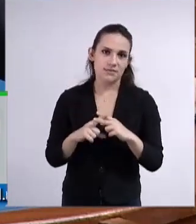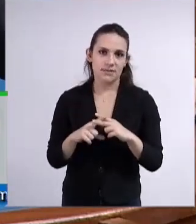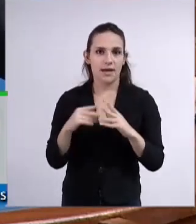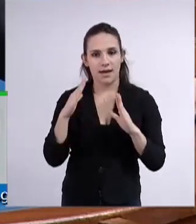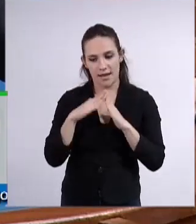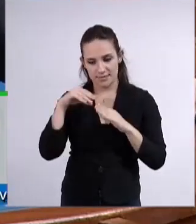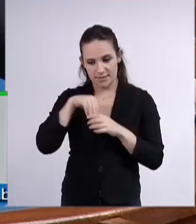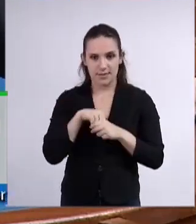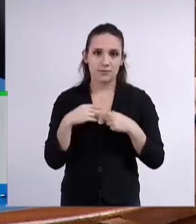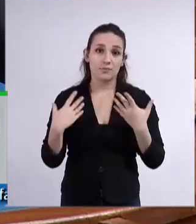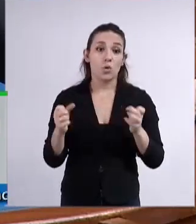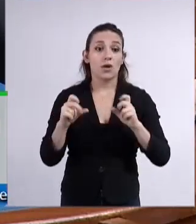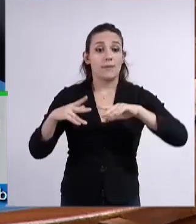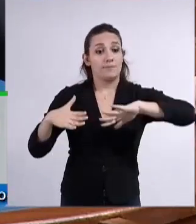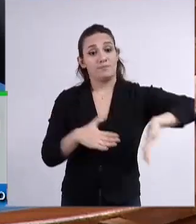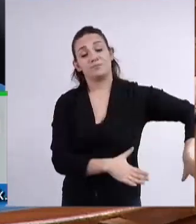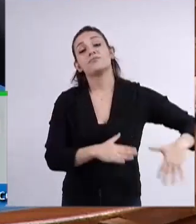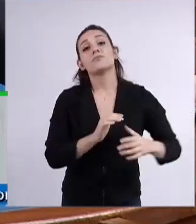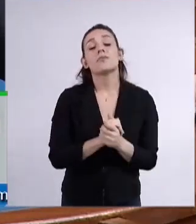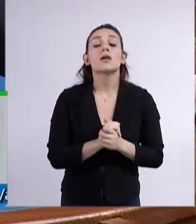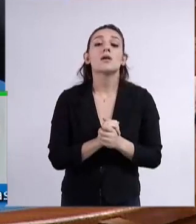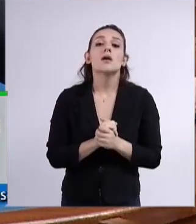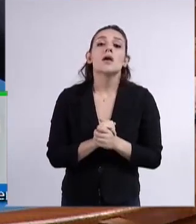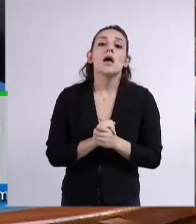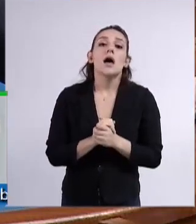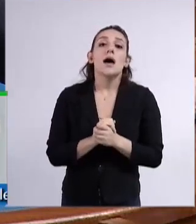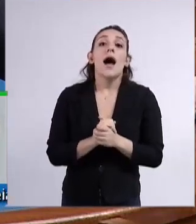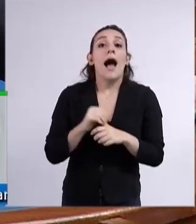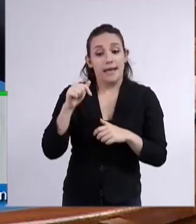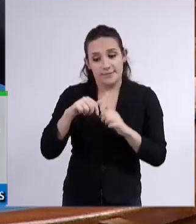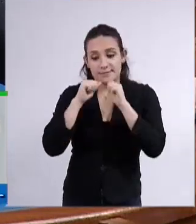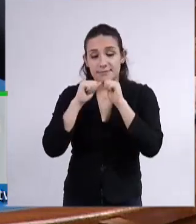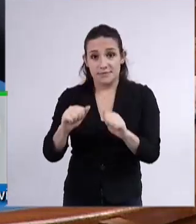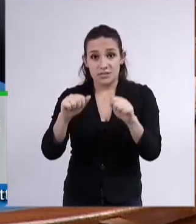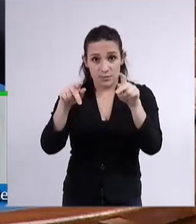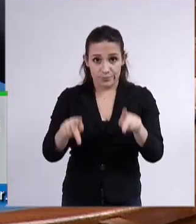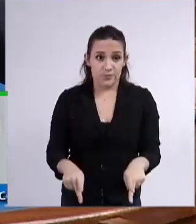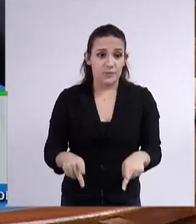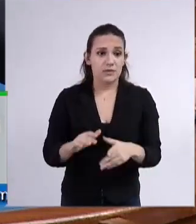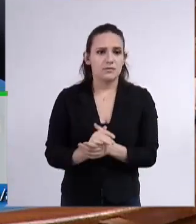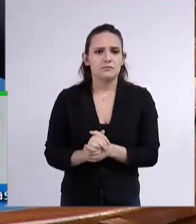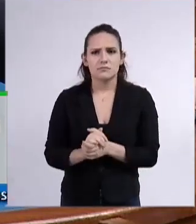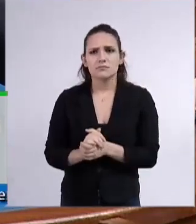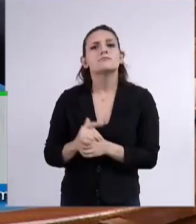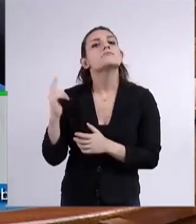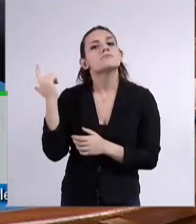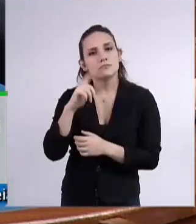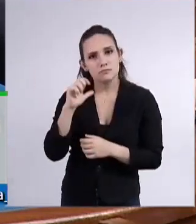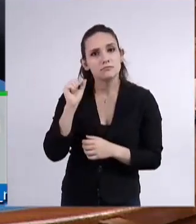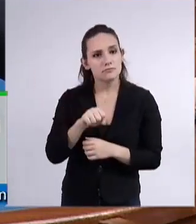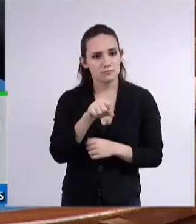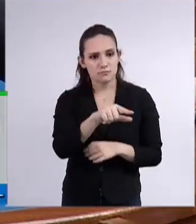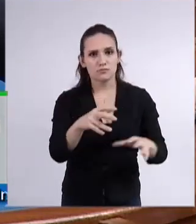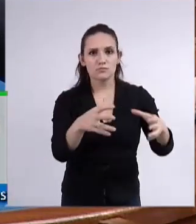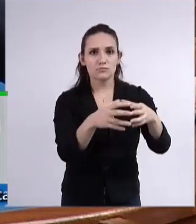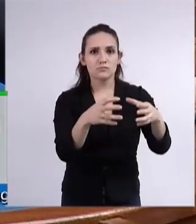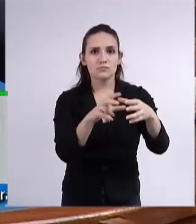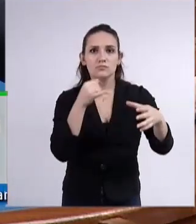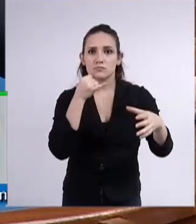Antônio Vaz, nós conseguimos aqui na audiência pública extrair um compromisso público da empresa